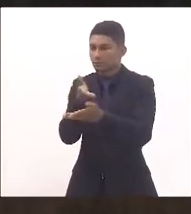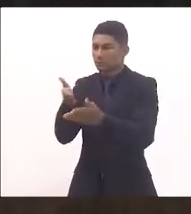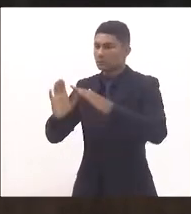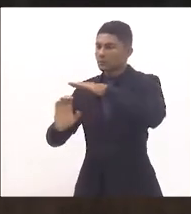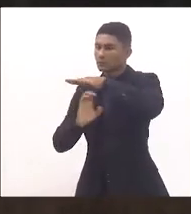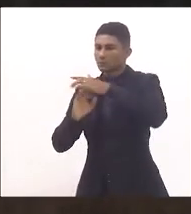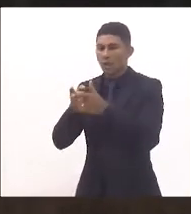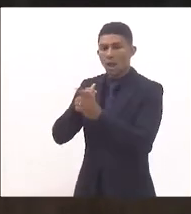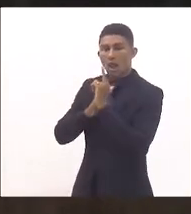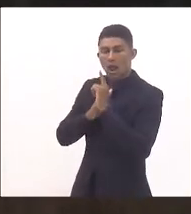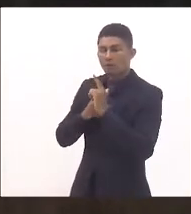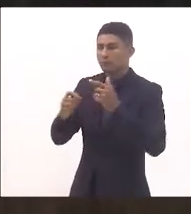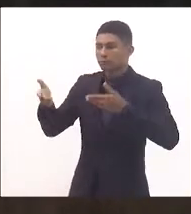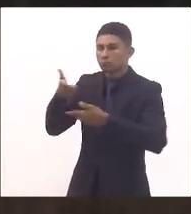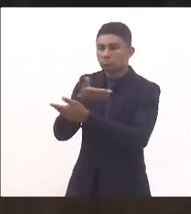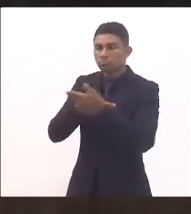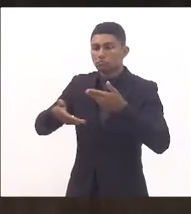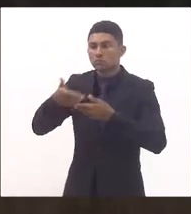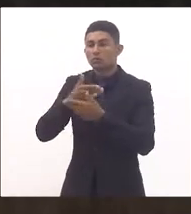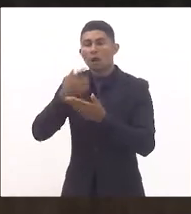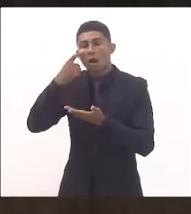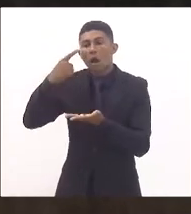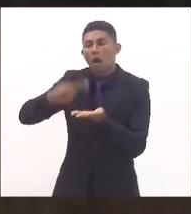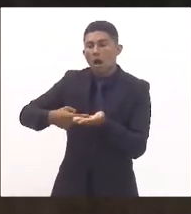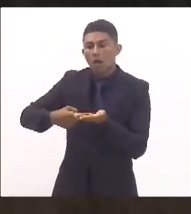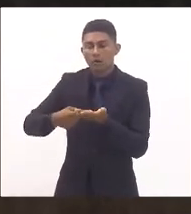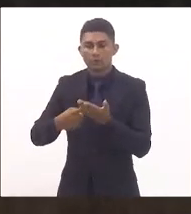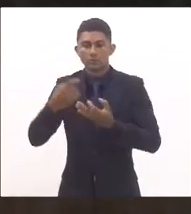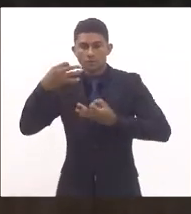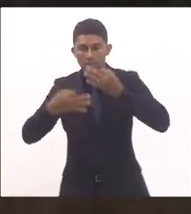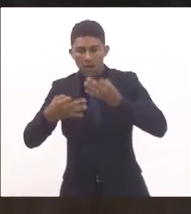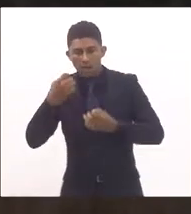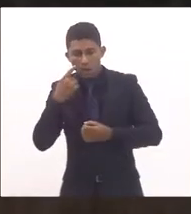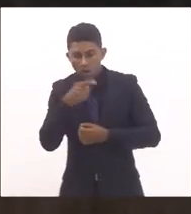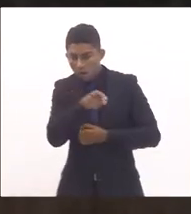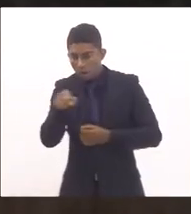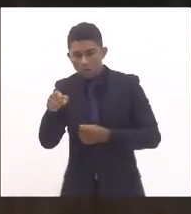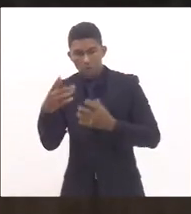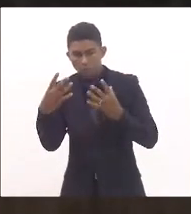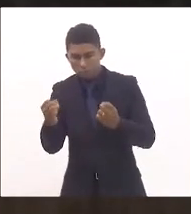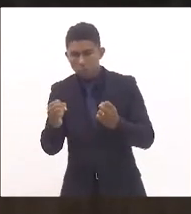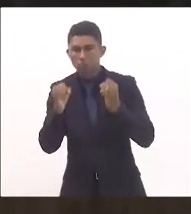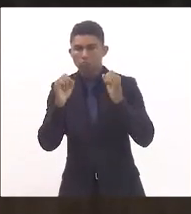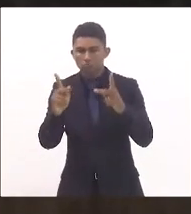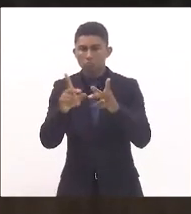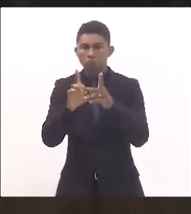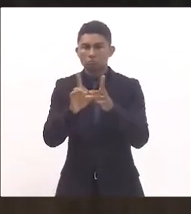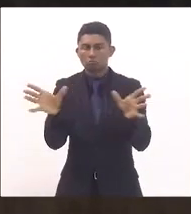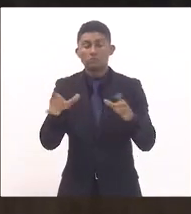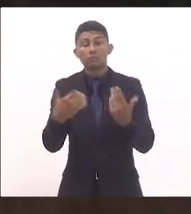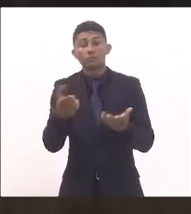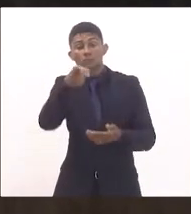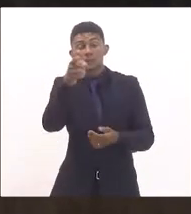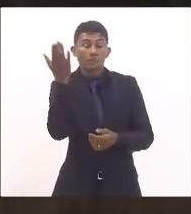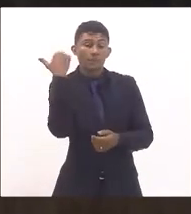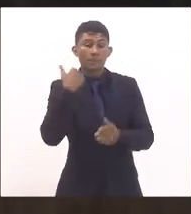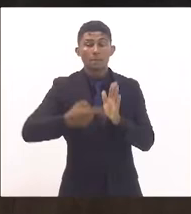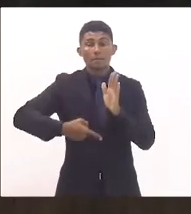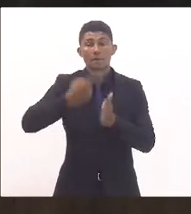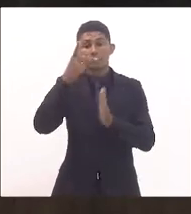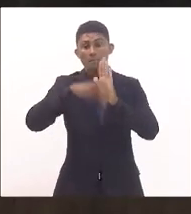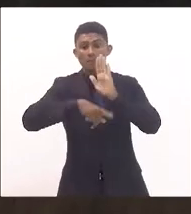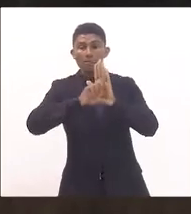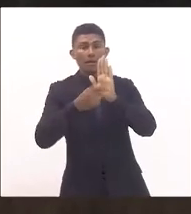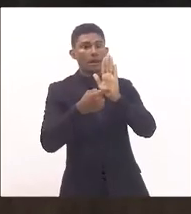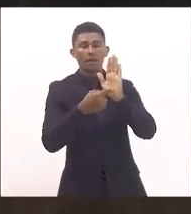manto do Poder Judiciário. O primeiro projeto seu foi